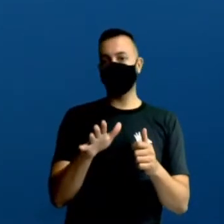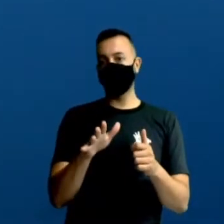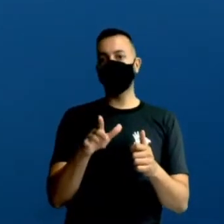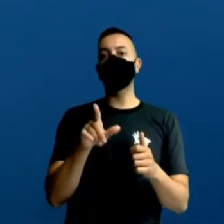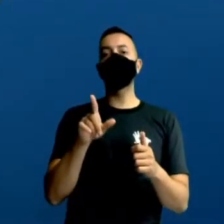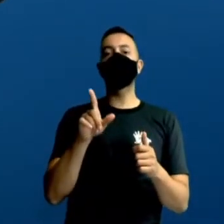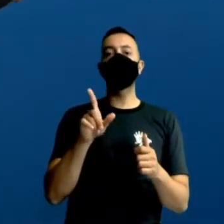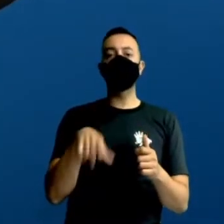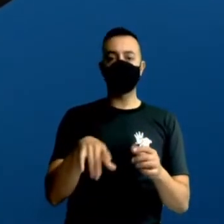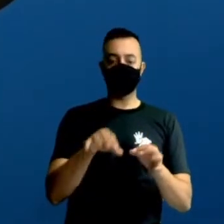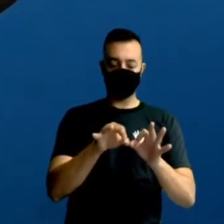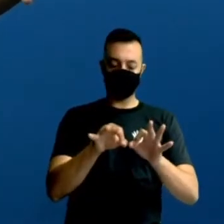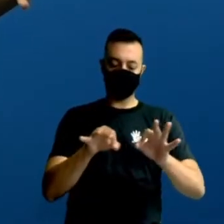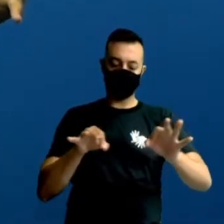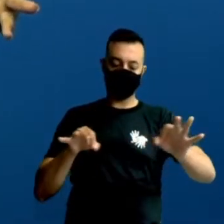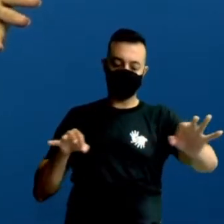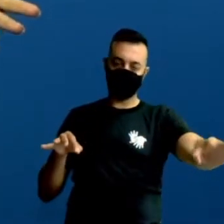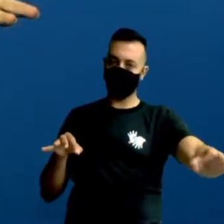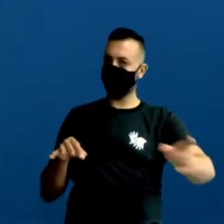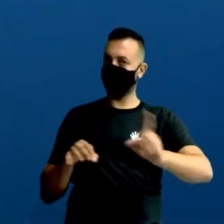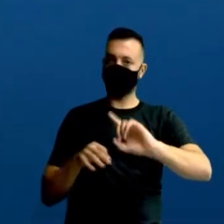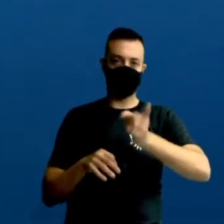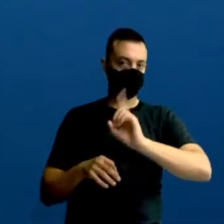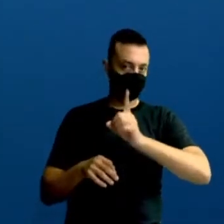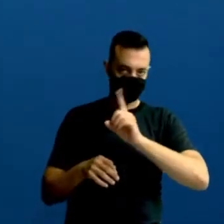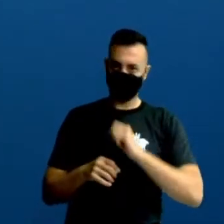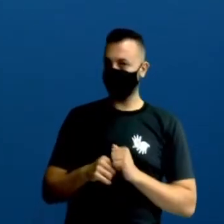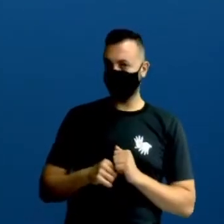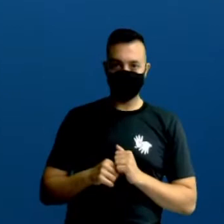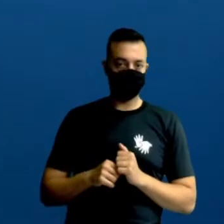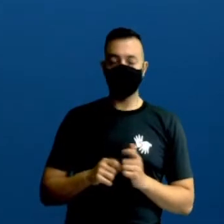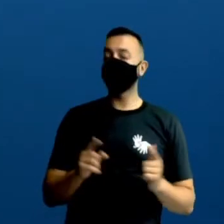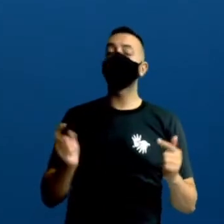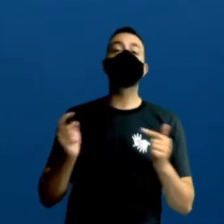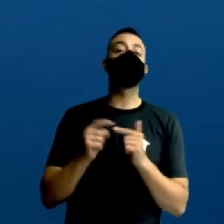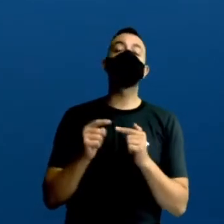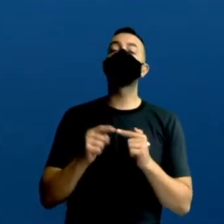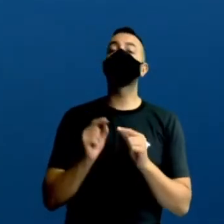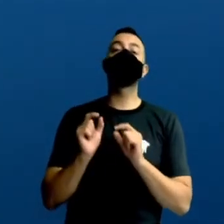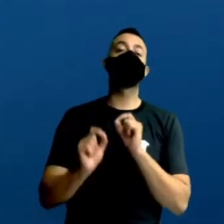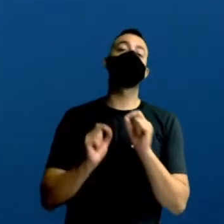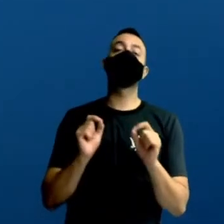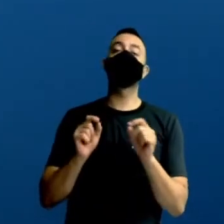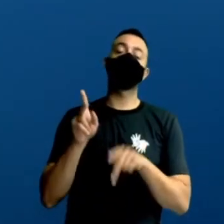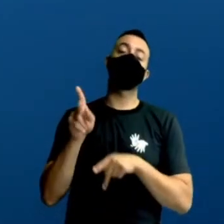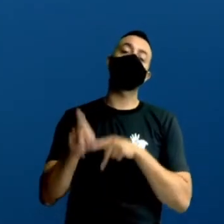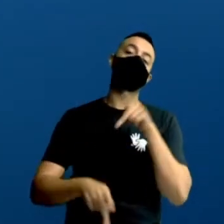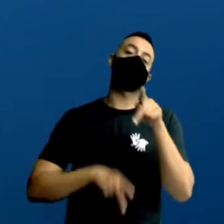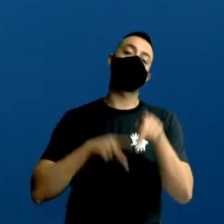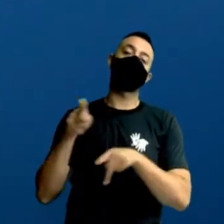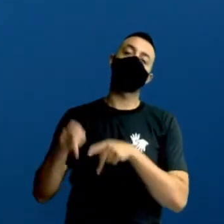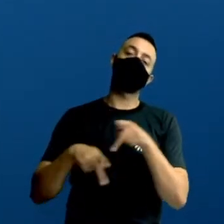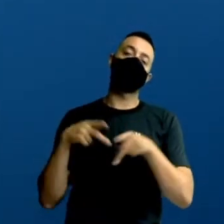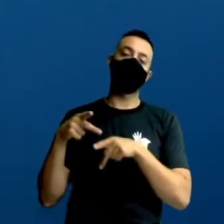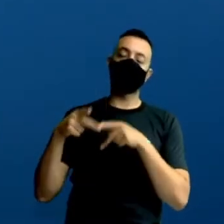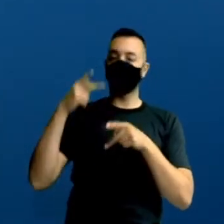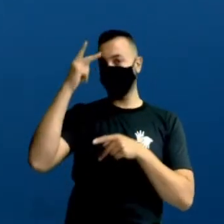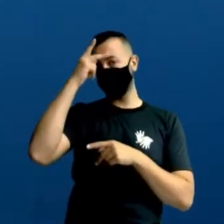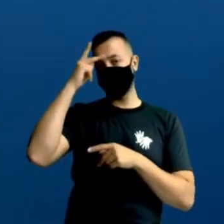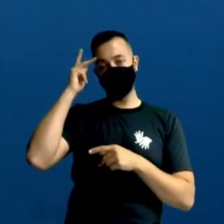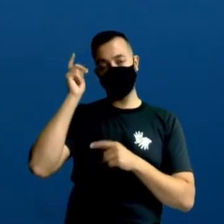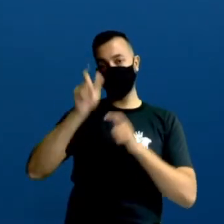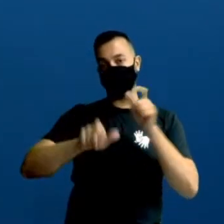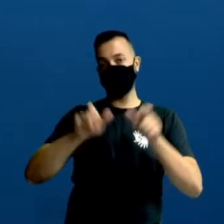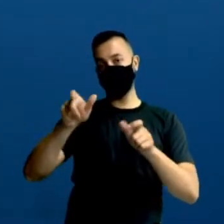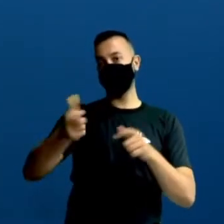é pelo tamanho do território, é pelo tamanho, pela quantidade da população que tem naquela cidade.